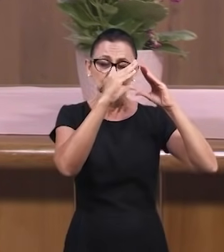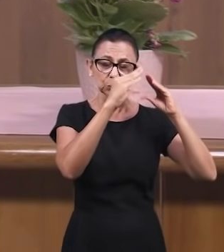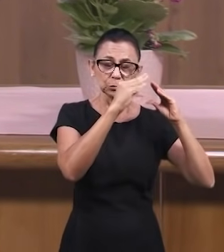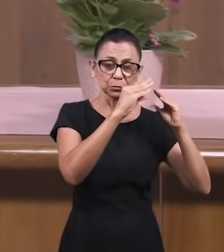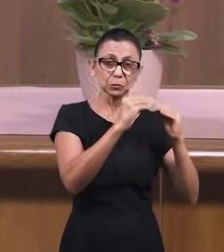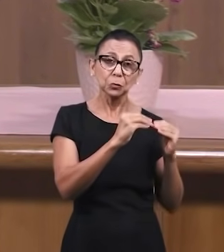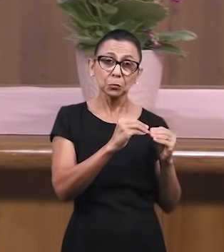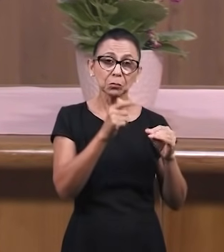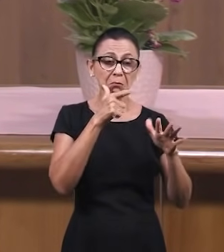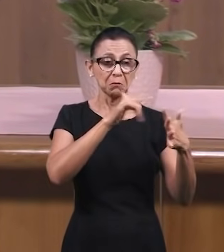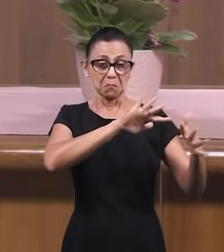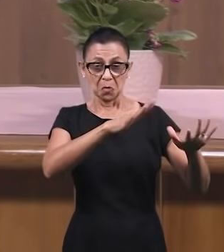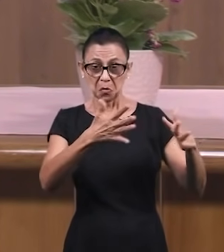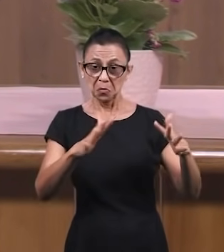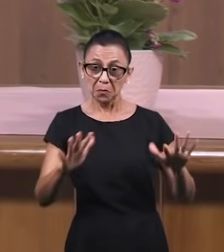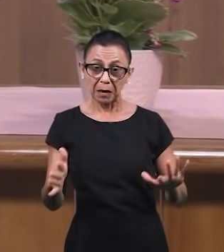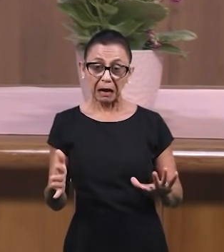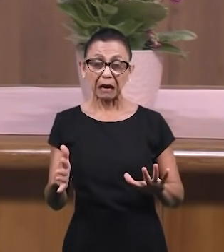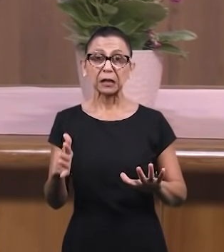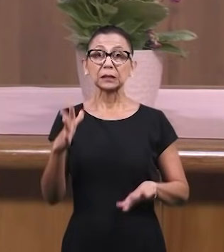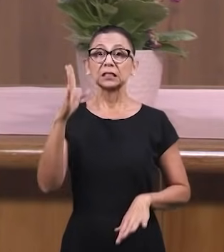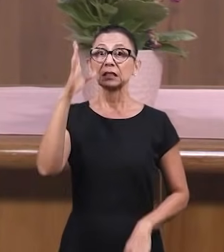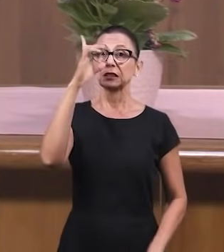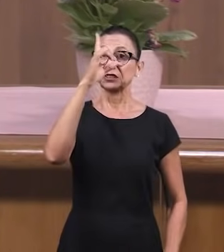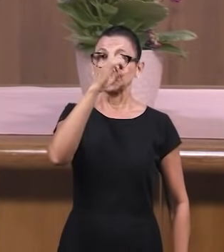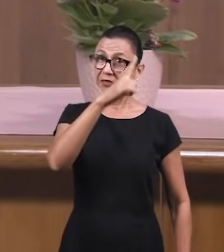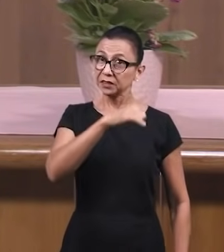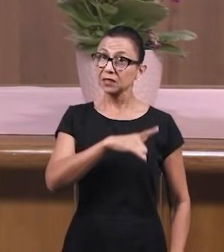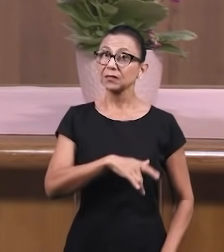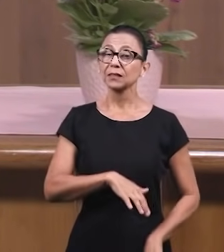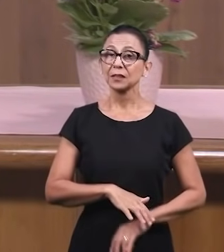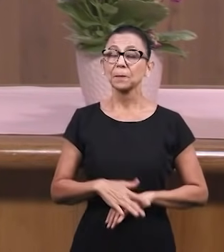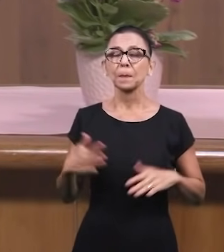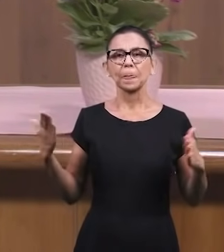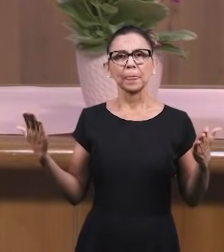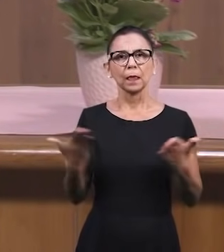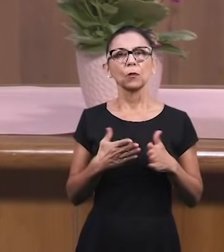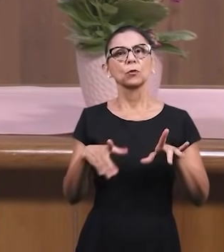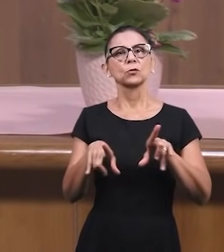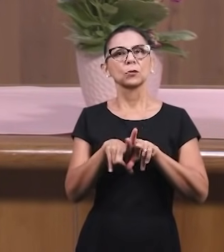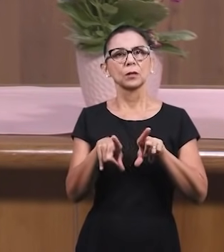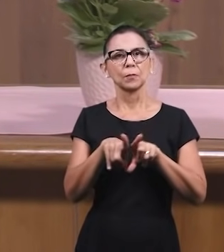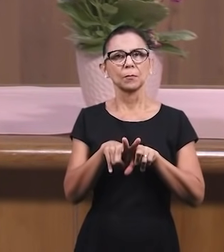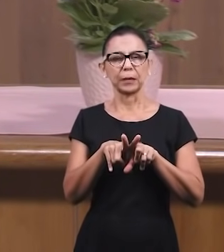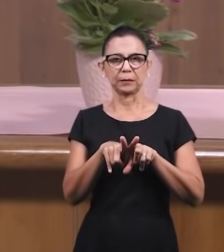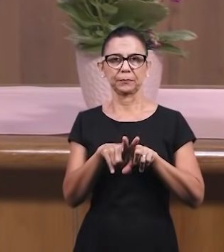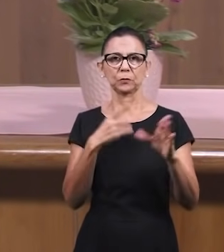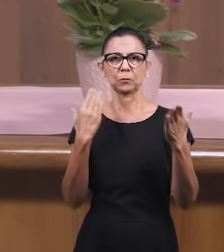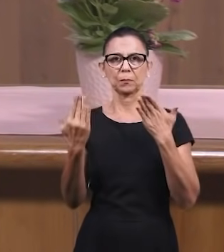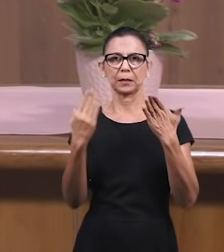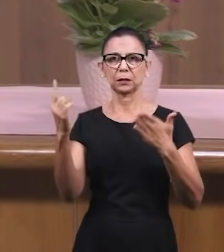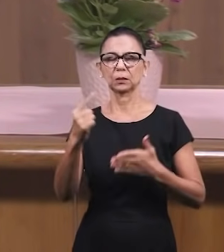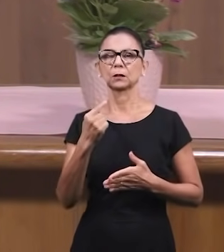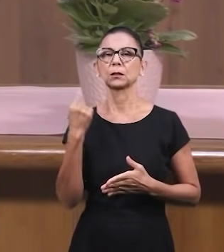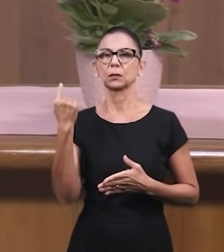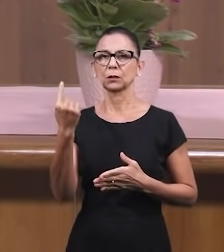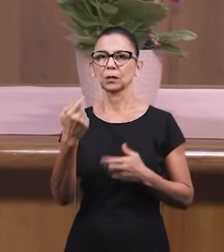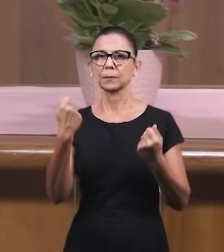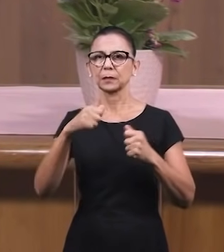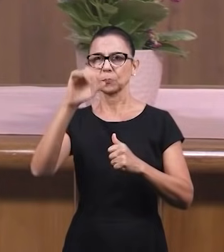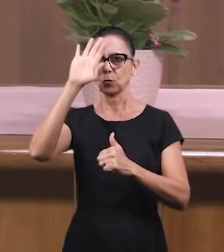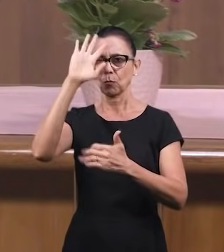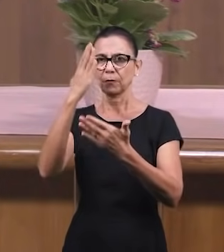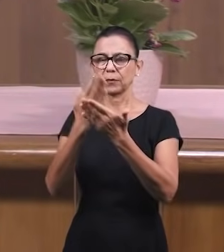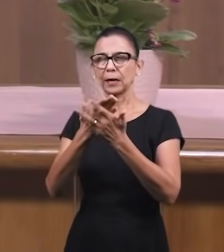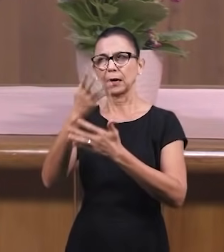nos tem ensinado que aquele que ouve a voz do Espírito do Senhor, e devemos dar crédito à voz do Senhor, e